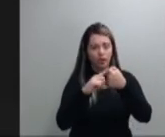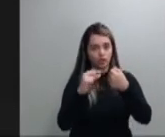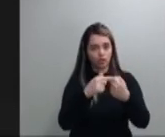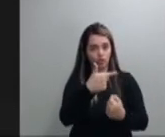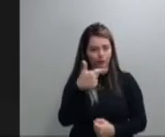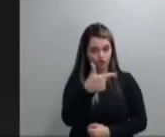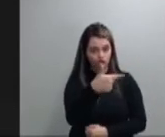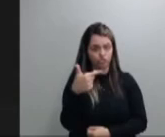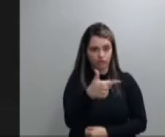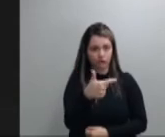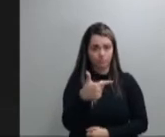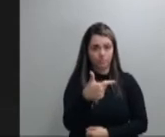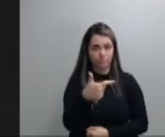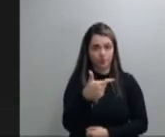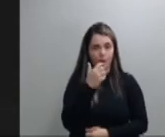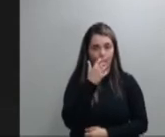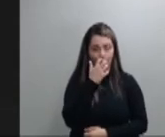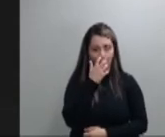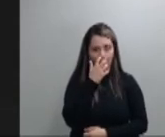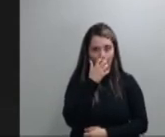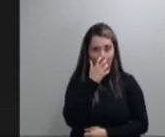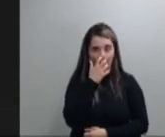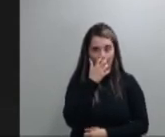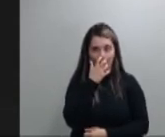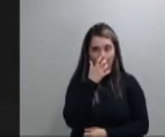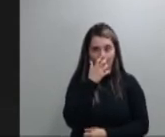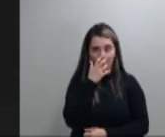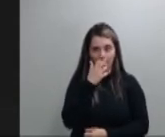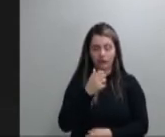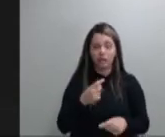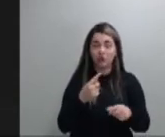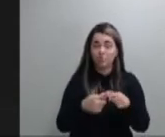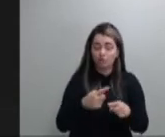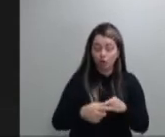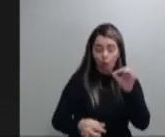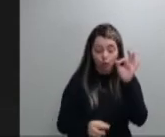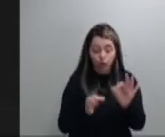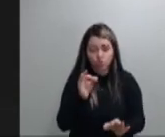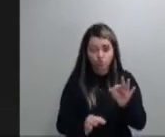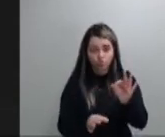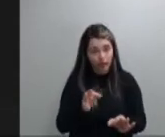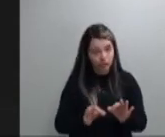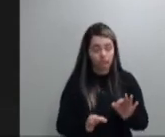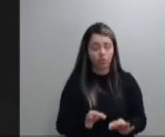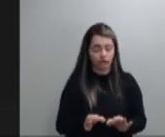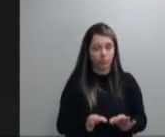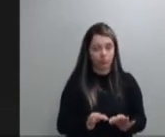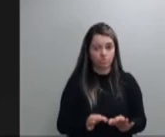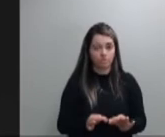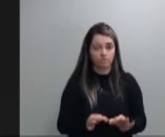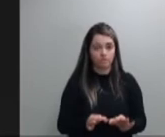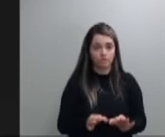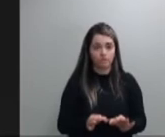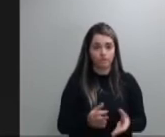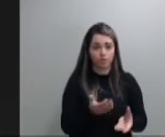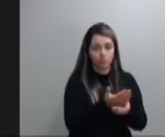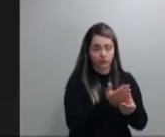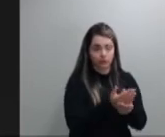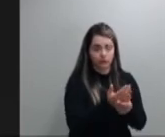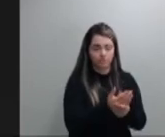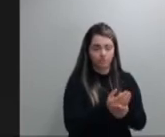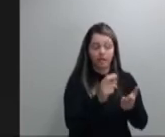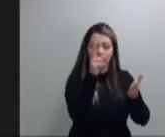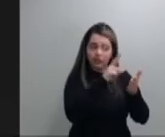1022 porque teria havido rejulgamento da causa. A leitura do acordo no